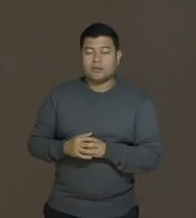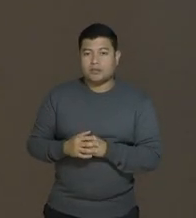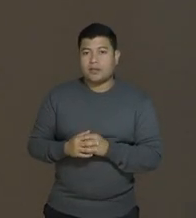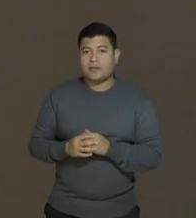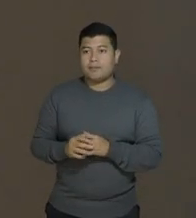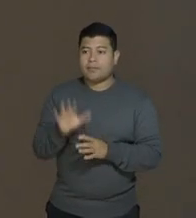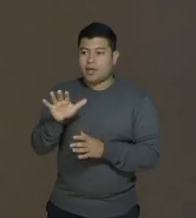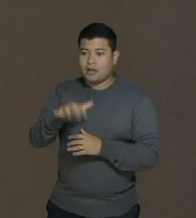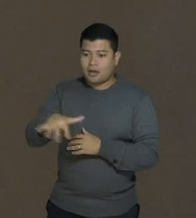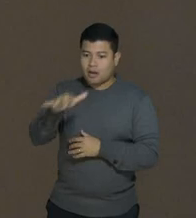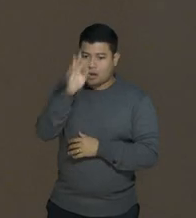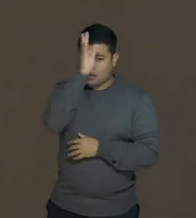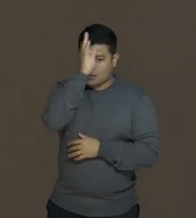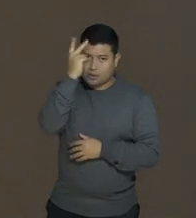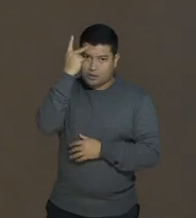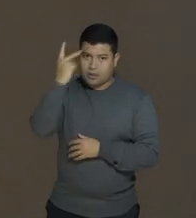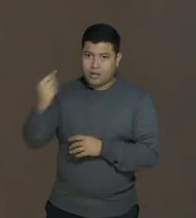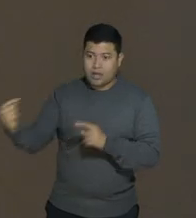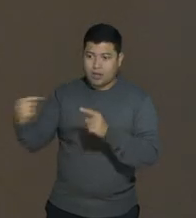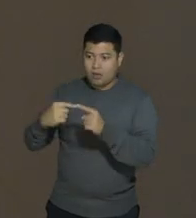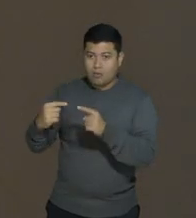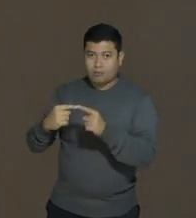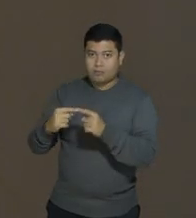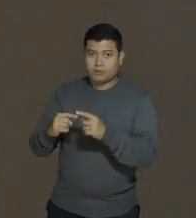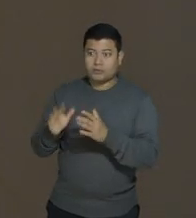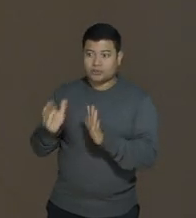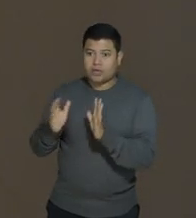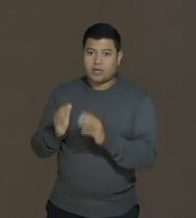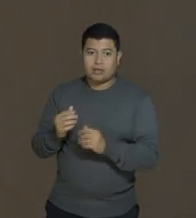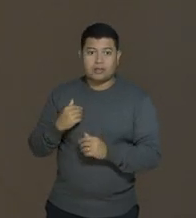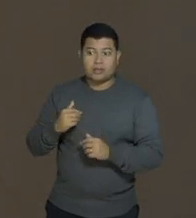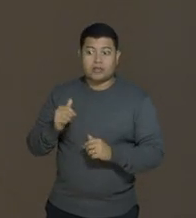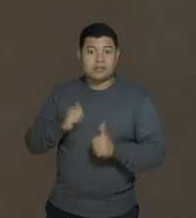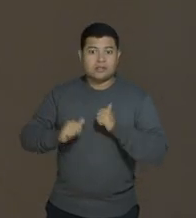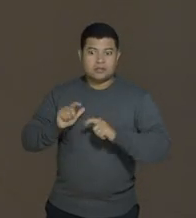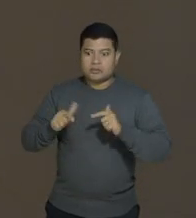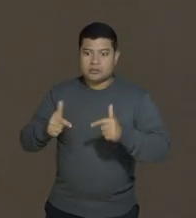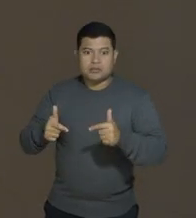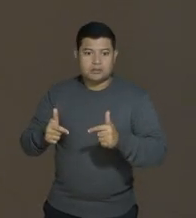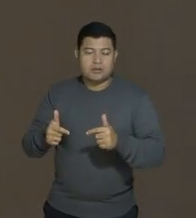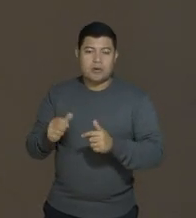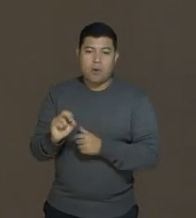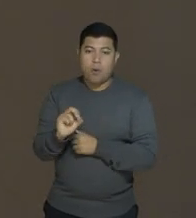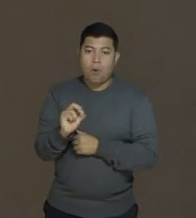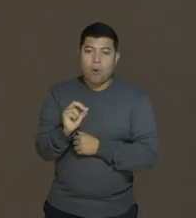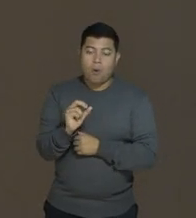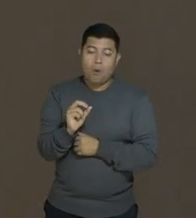TDAH eu associo quando eles são muito compulsivos e